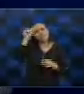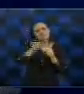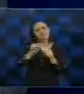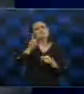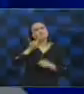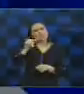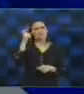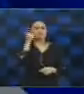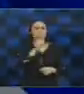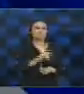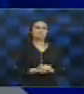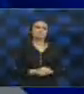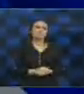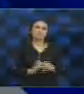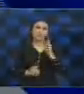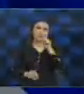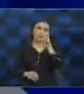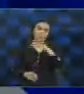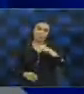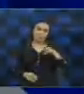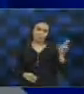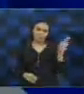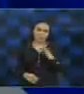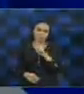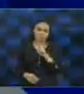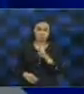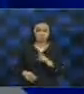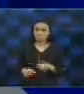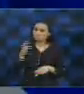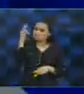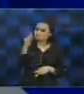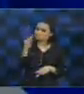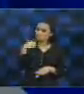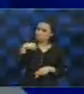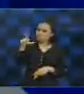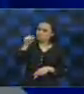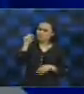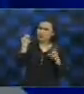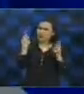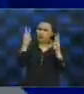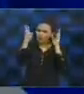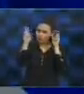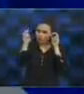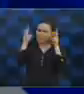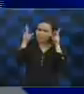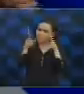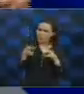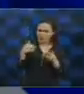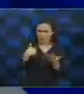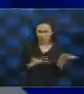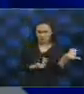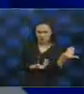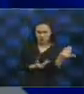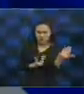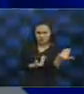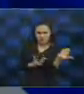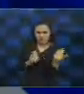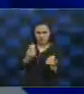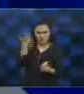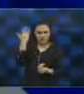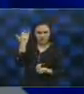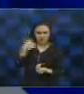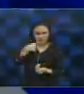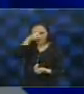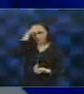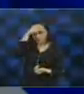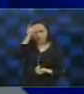minuto. Eu pego o exemplo que acabou de citar o candidato Marcelo Ramos. Eu fui prefeito, não tão jovem, ele não é tão jovem assim.